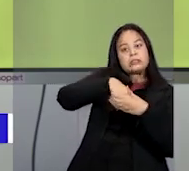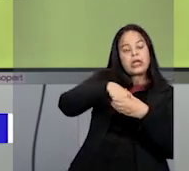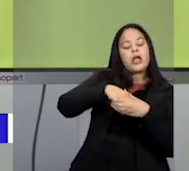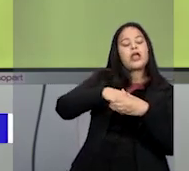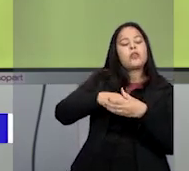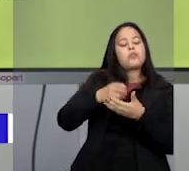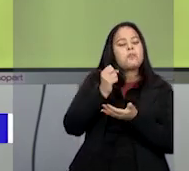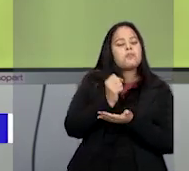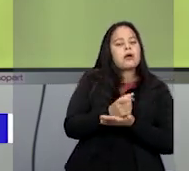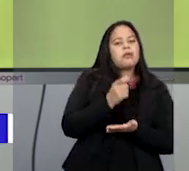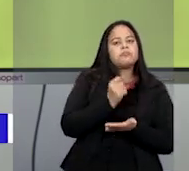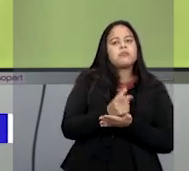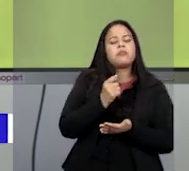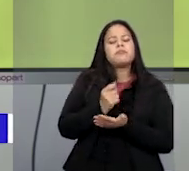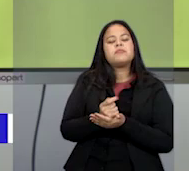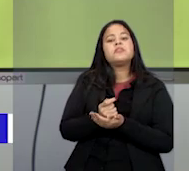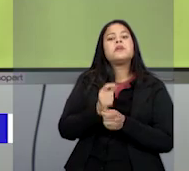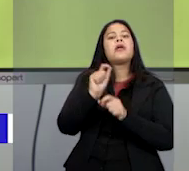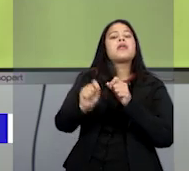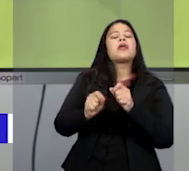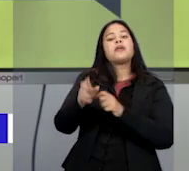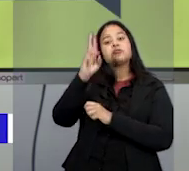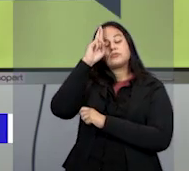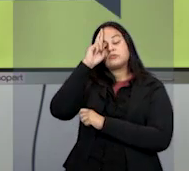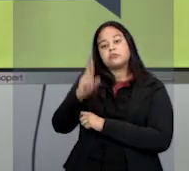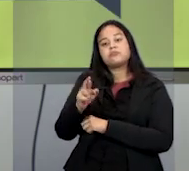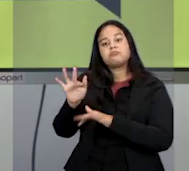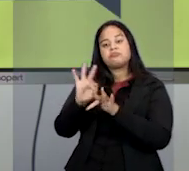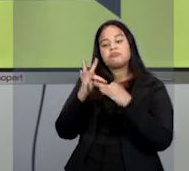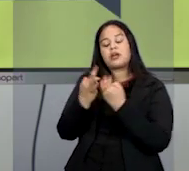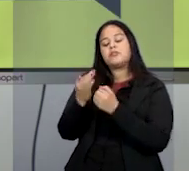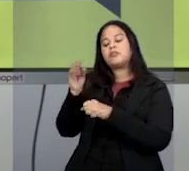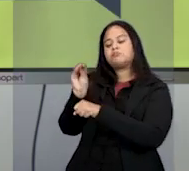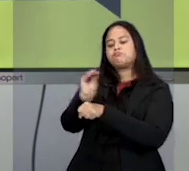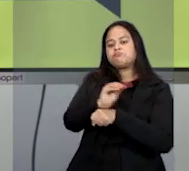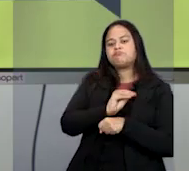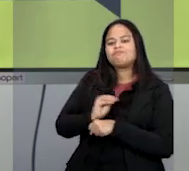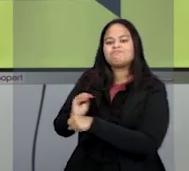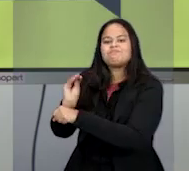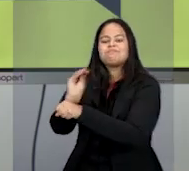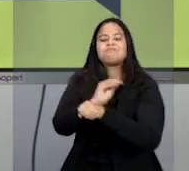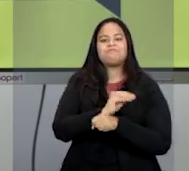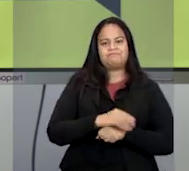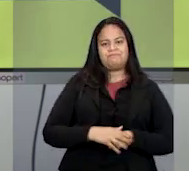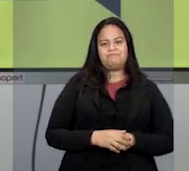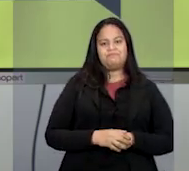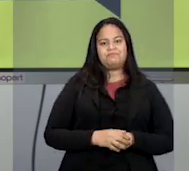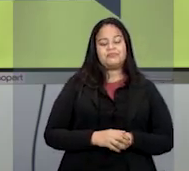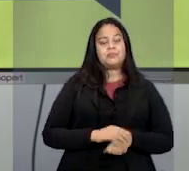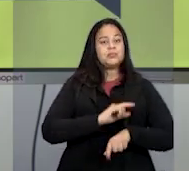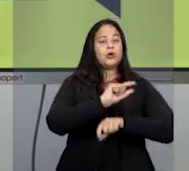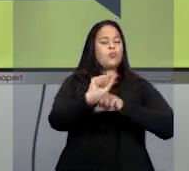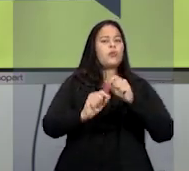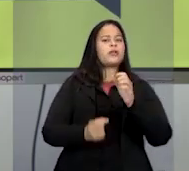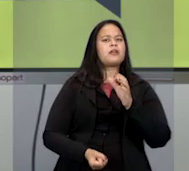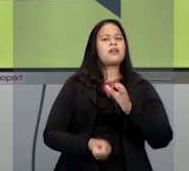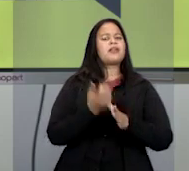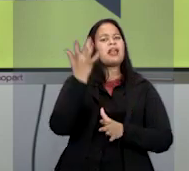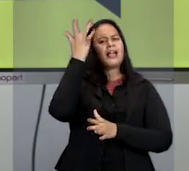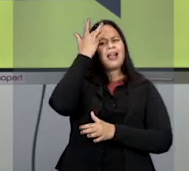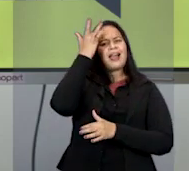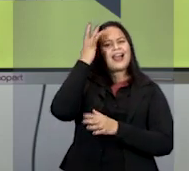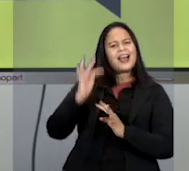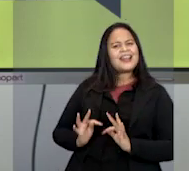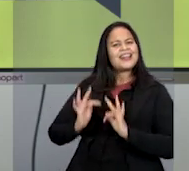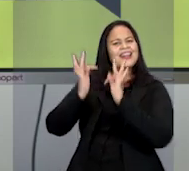é proprietário é a família, ok? E o que surge disso, né, dessa inovação da